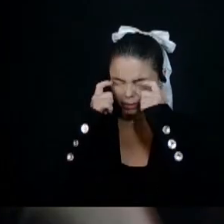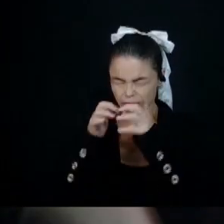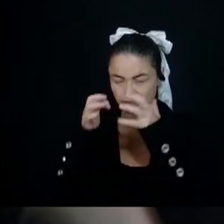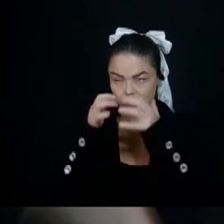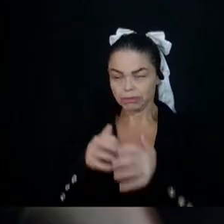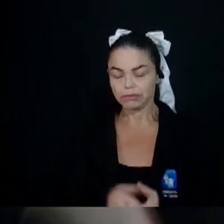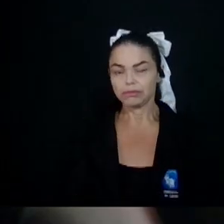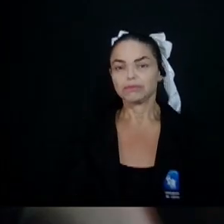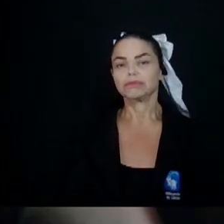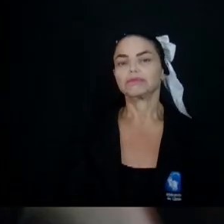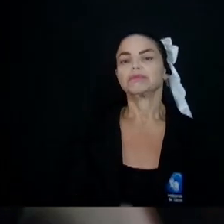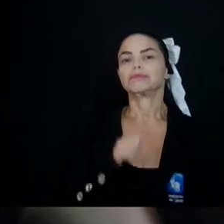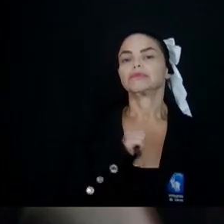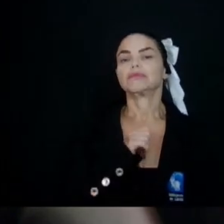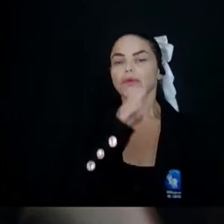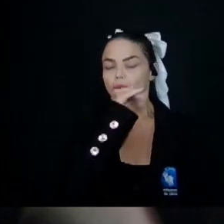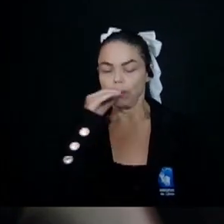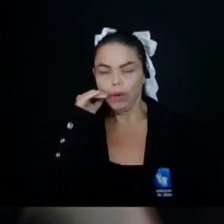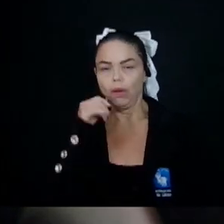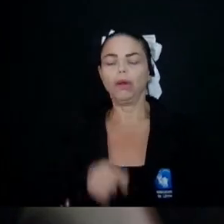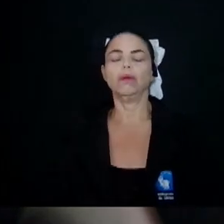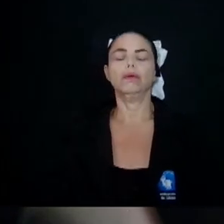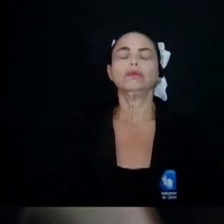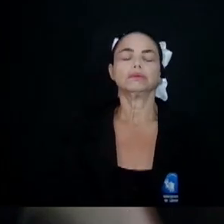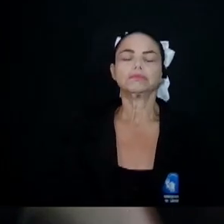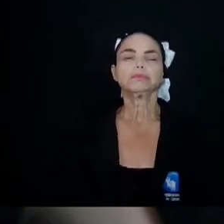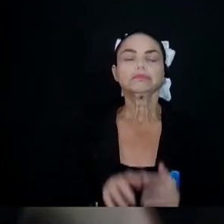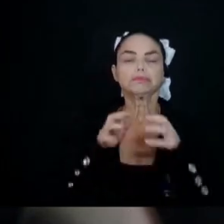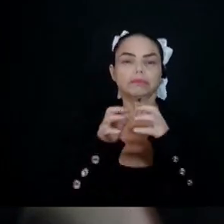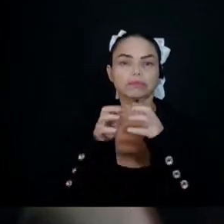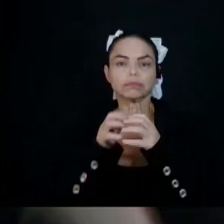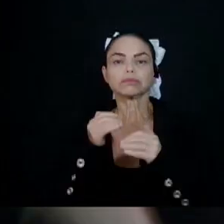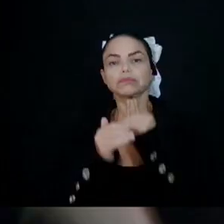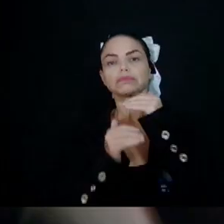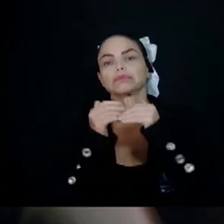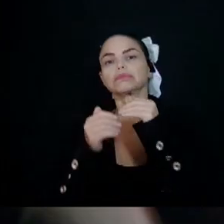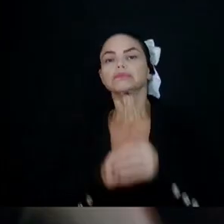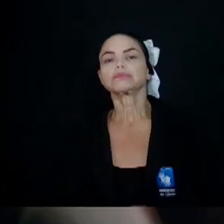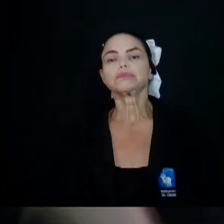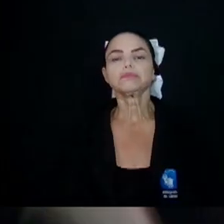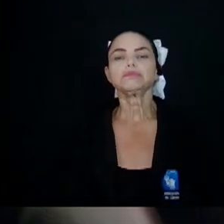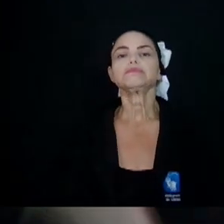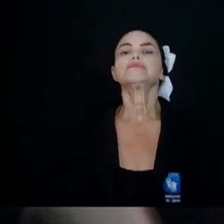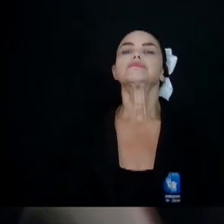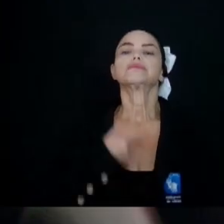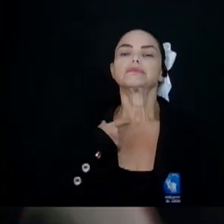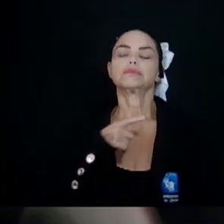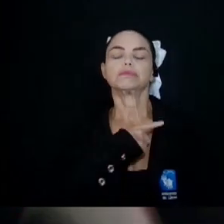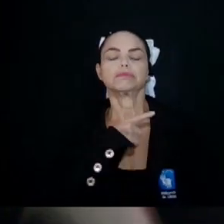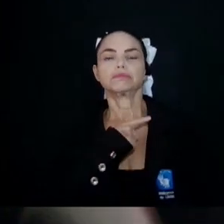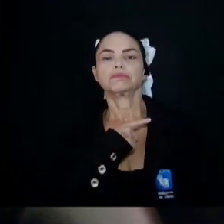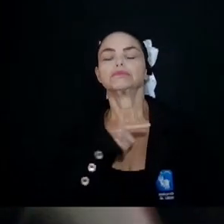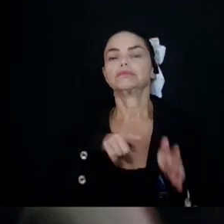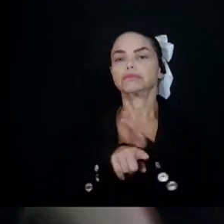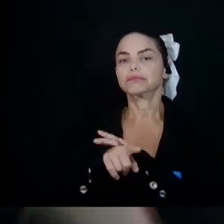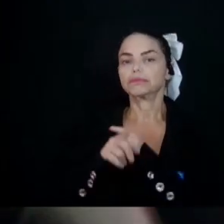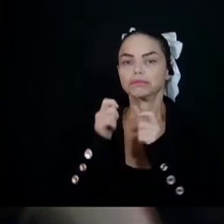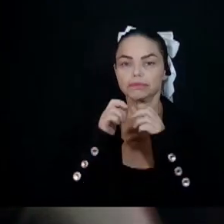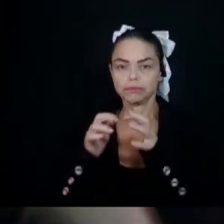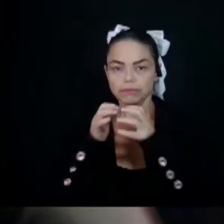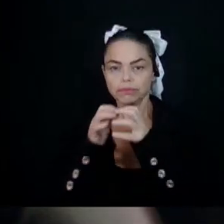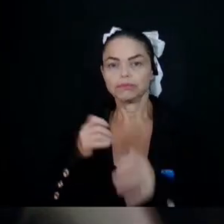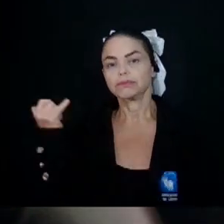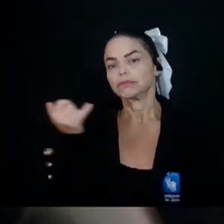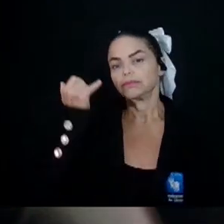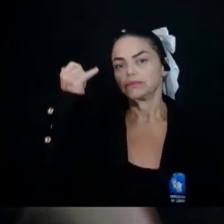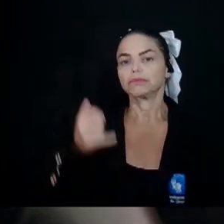do adolescente, que é um cérebro ainda em desenvolvimento, tá? Que está tendo aí questões neurológicas muito importantes de